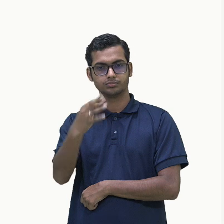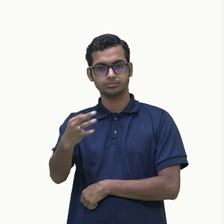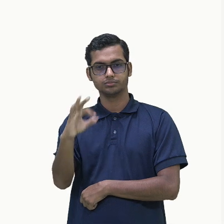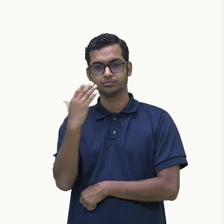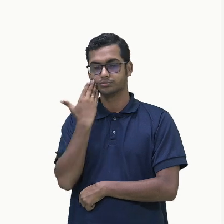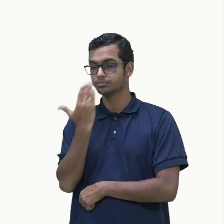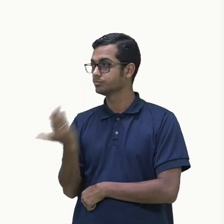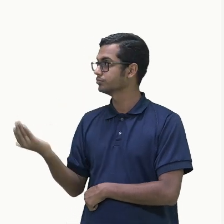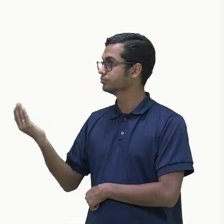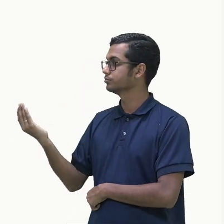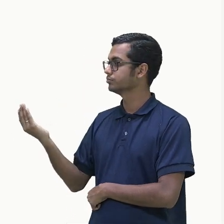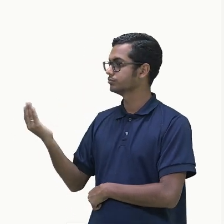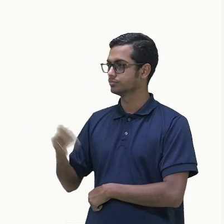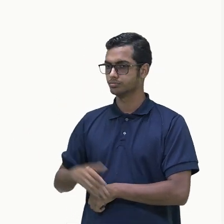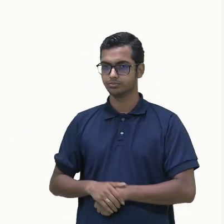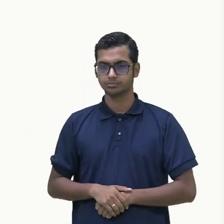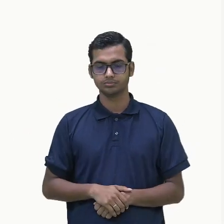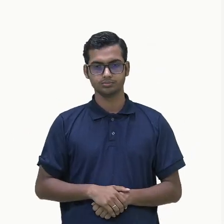ser 11